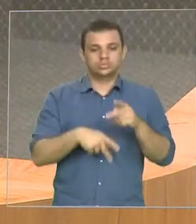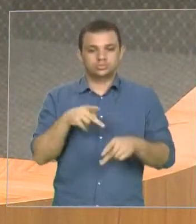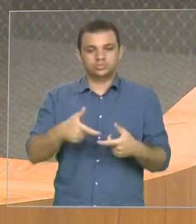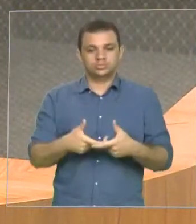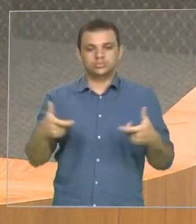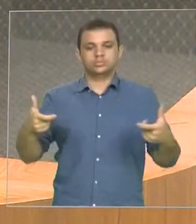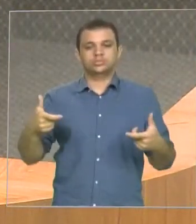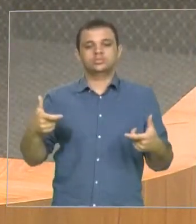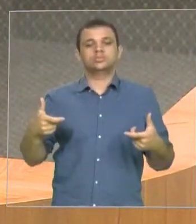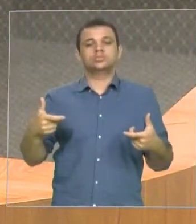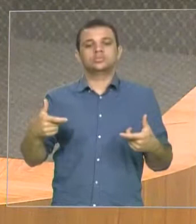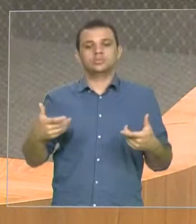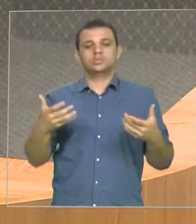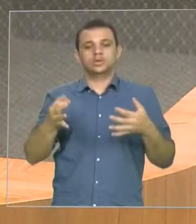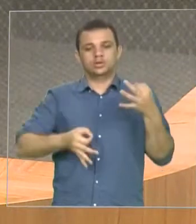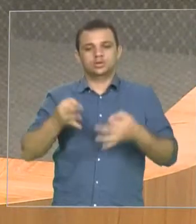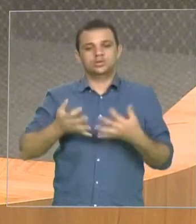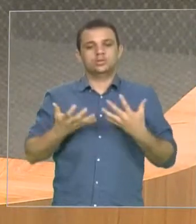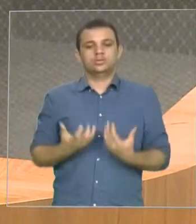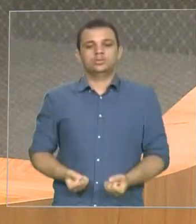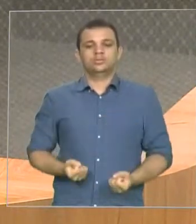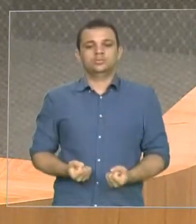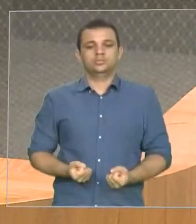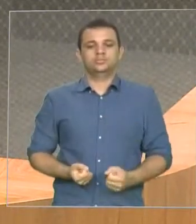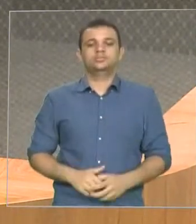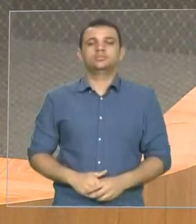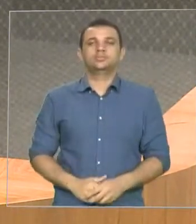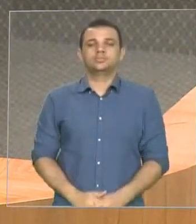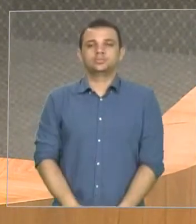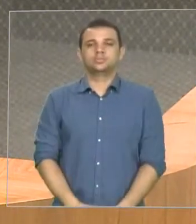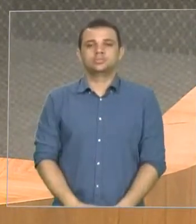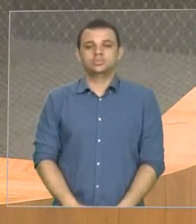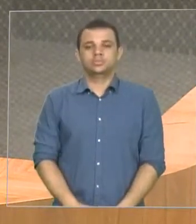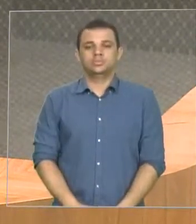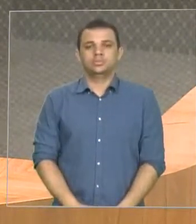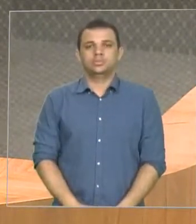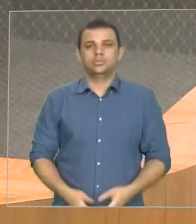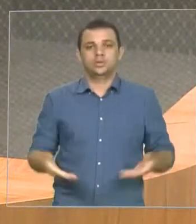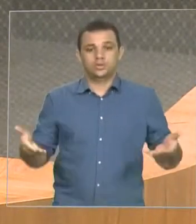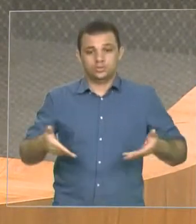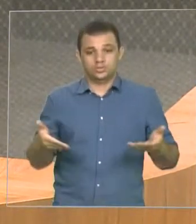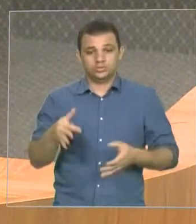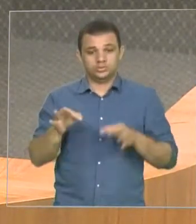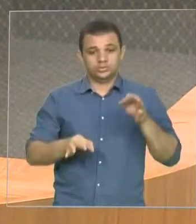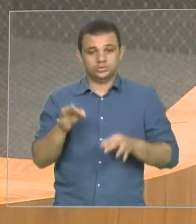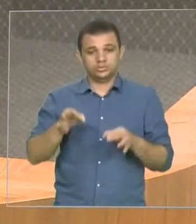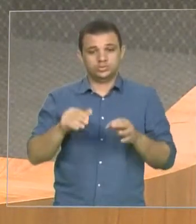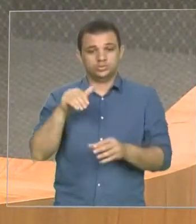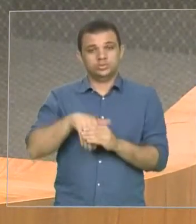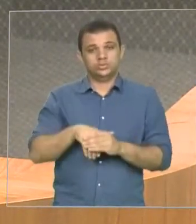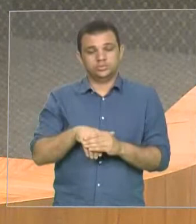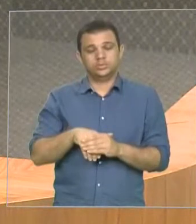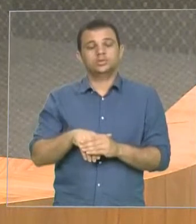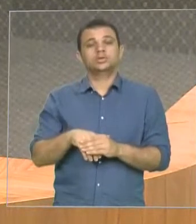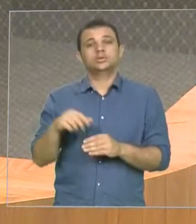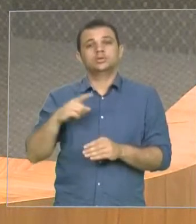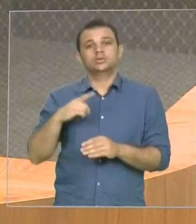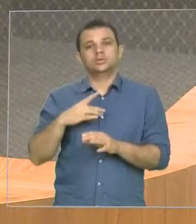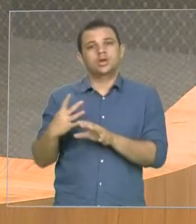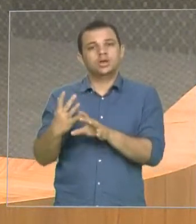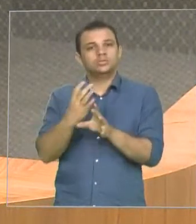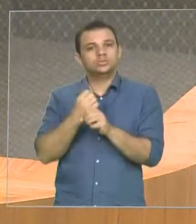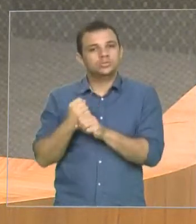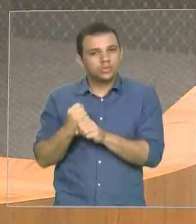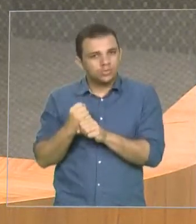urnas, reconhecida pela Justiça Eleitoral. Hoje, a Justiça Eleitoral fez a totalização dos votos das